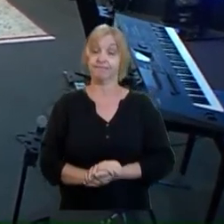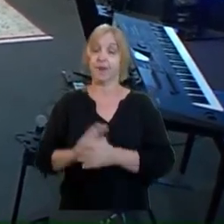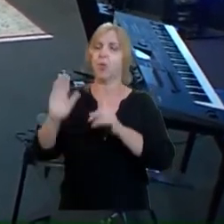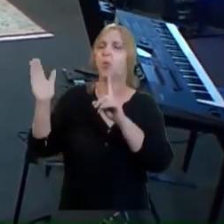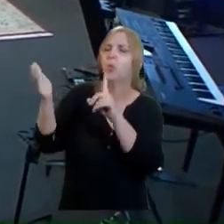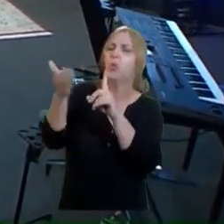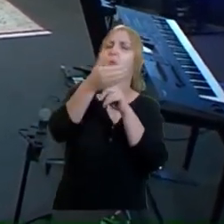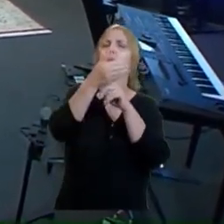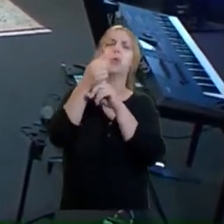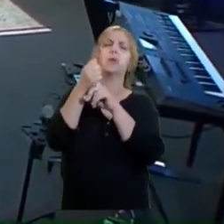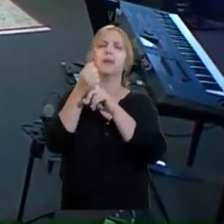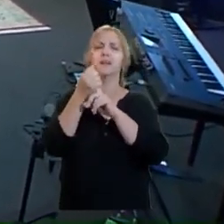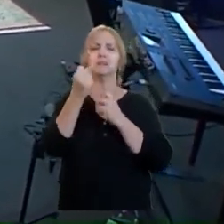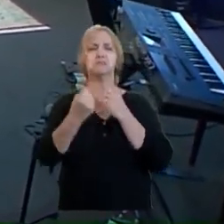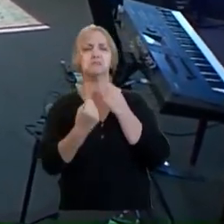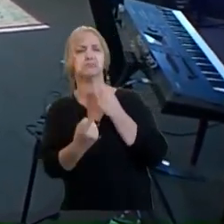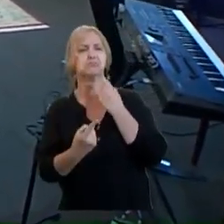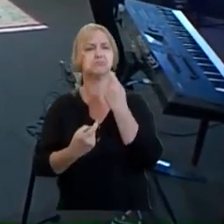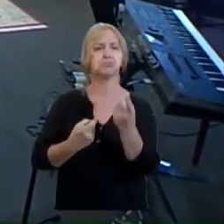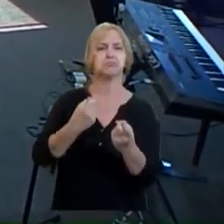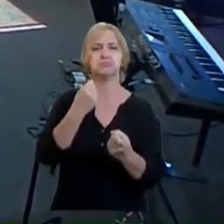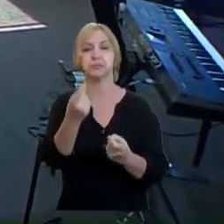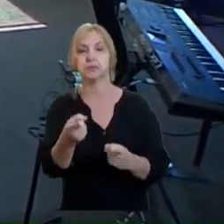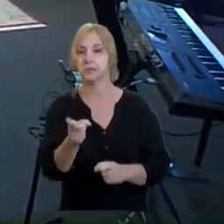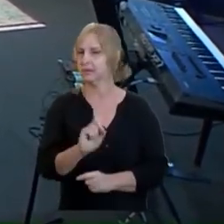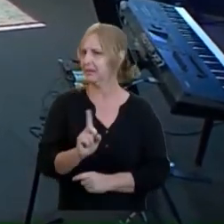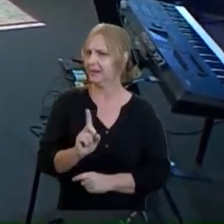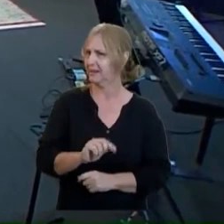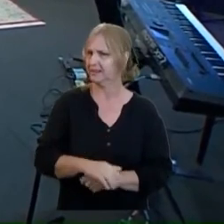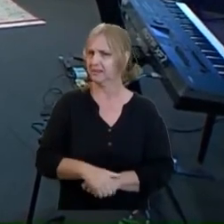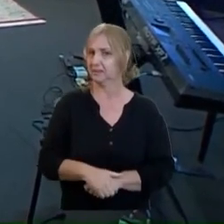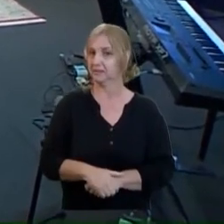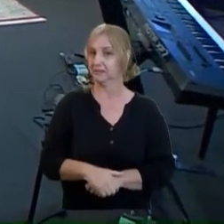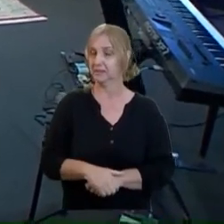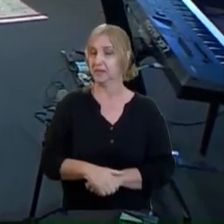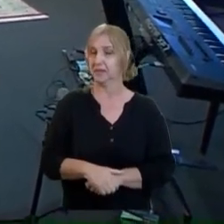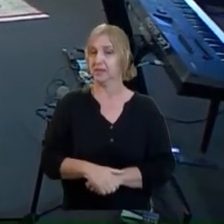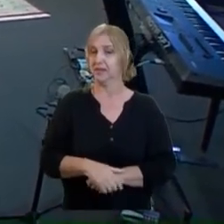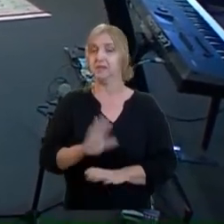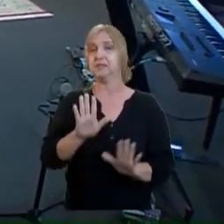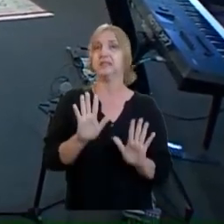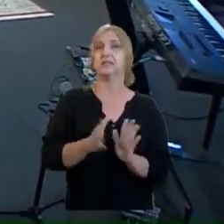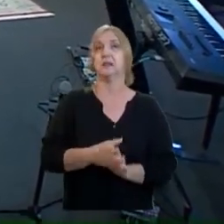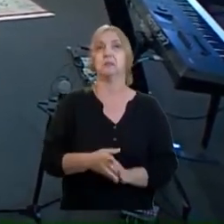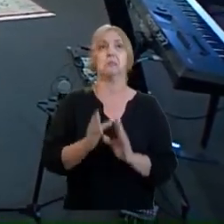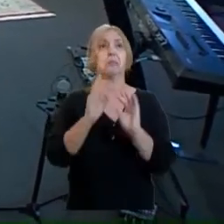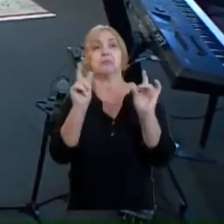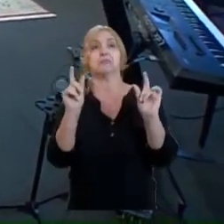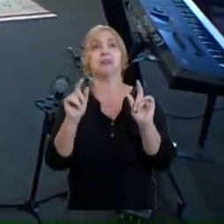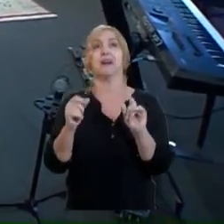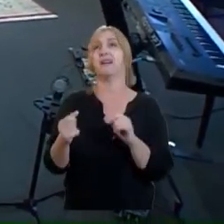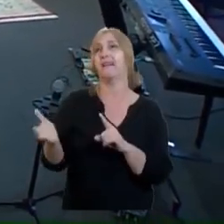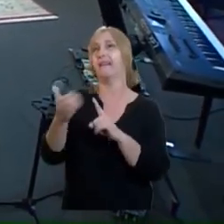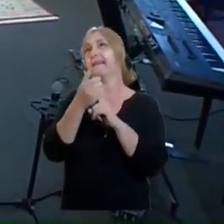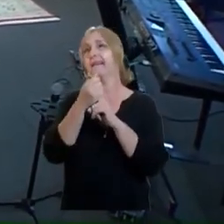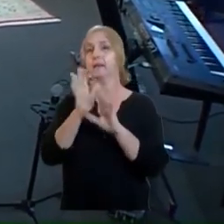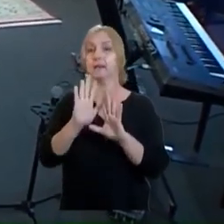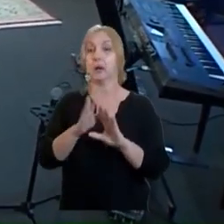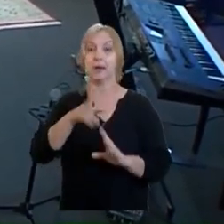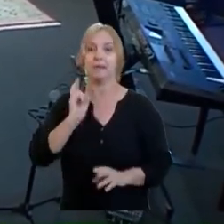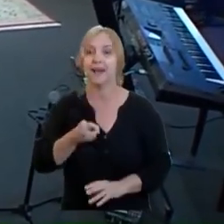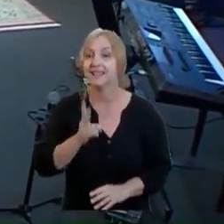Acolher não é de vez em quando, não. Não é para você ser um hóspede passageiro. Acolher